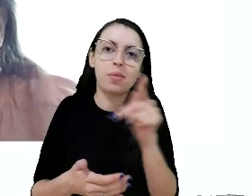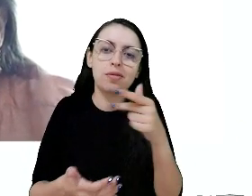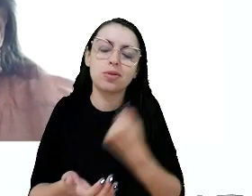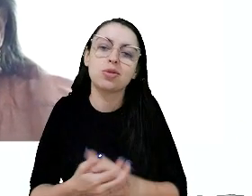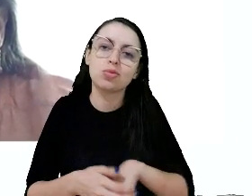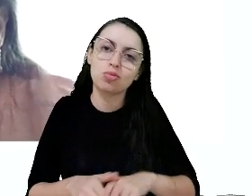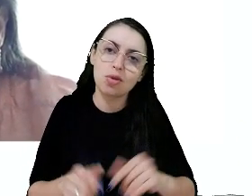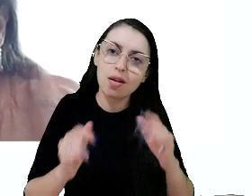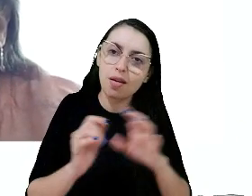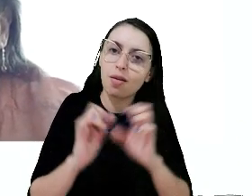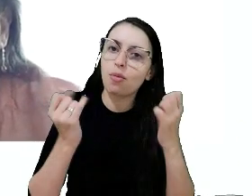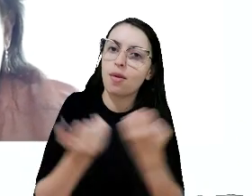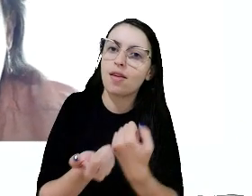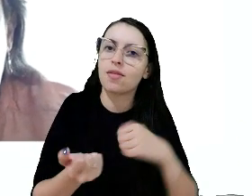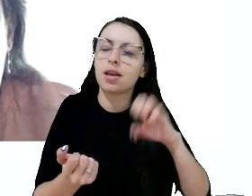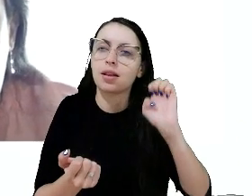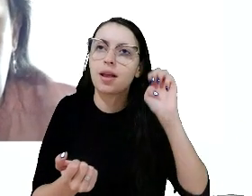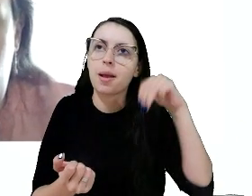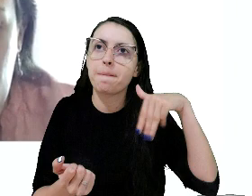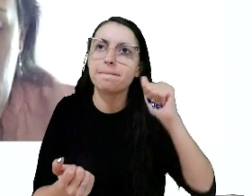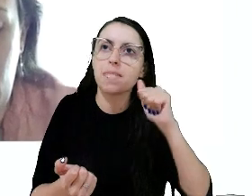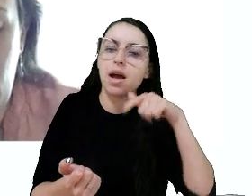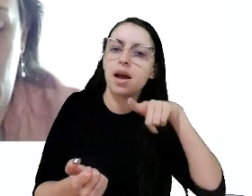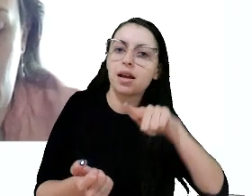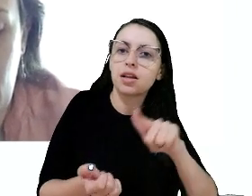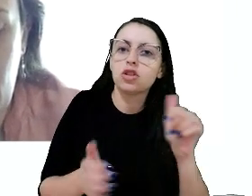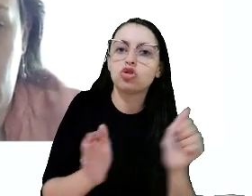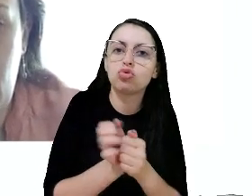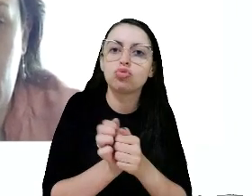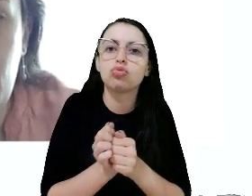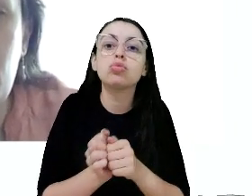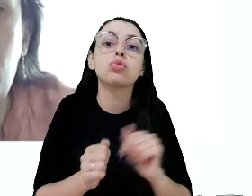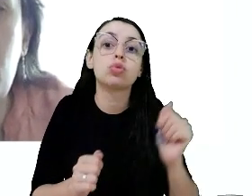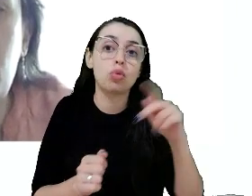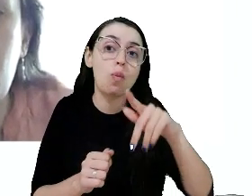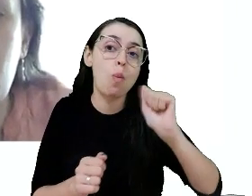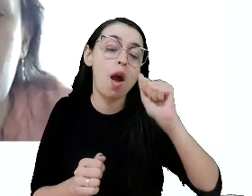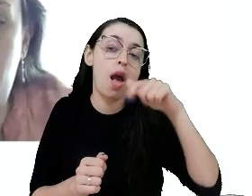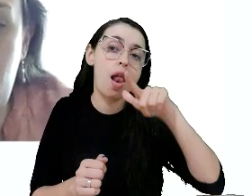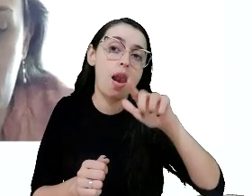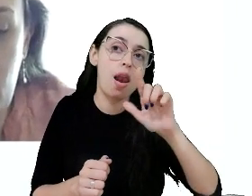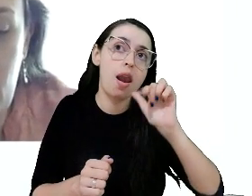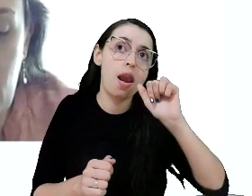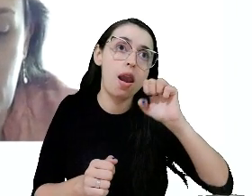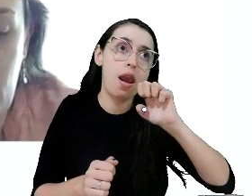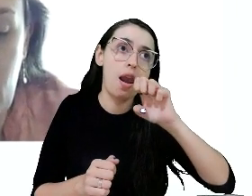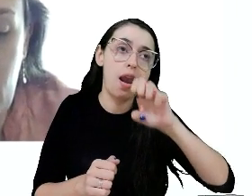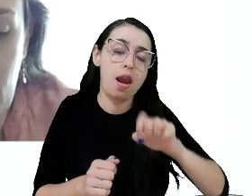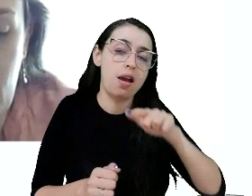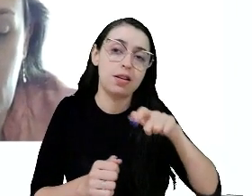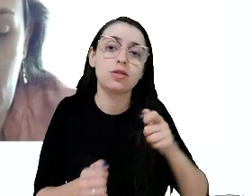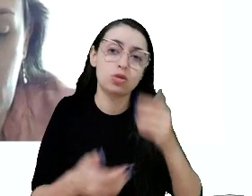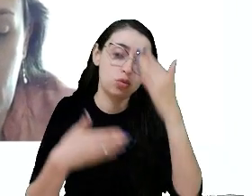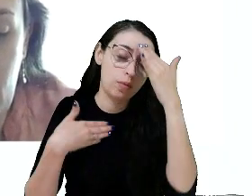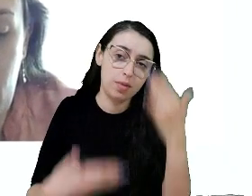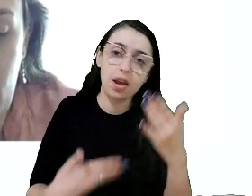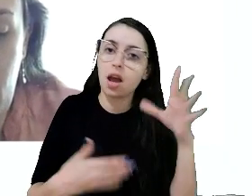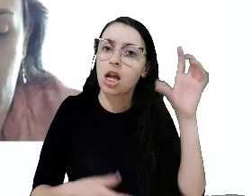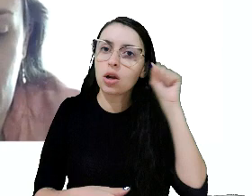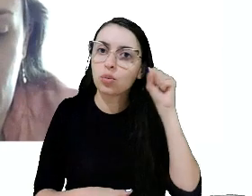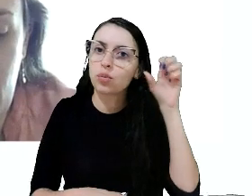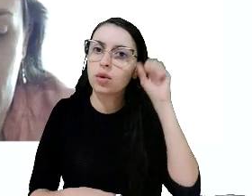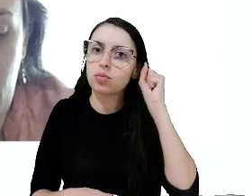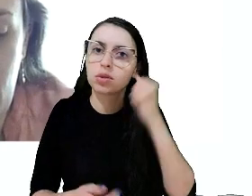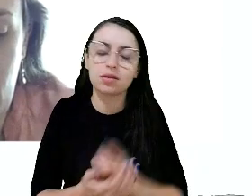Silvia hoje nesse evento da EMAG, fazendo a abertura junto com o De Maestro. Professora, muito obrigada,